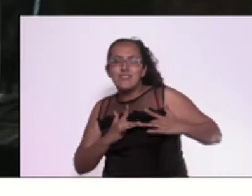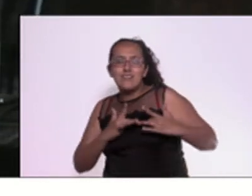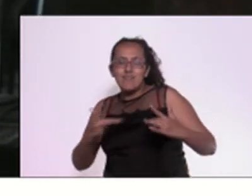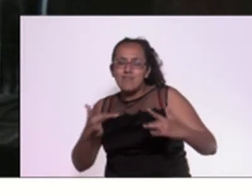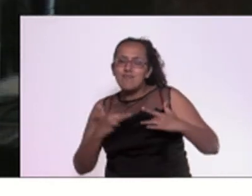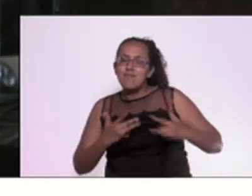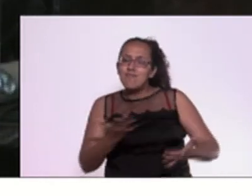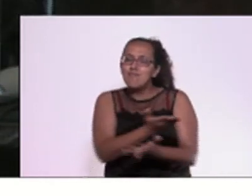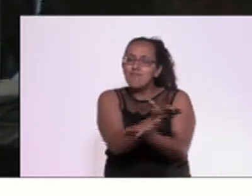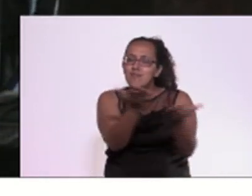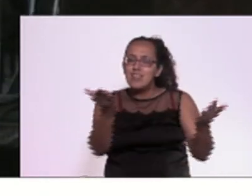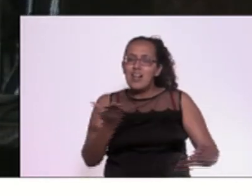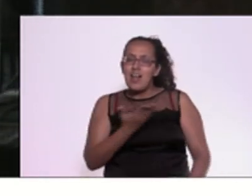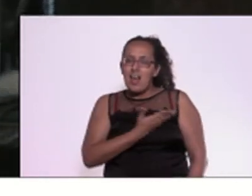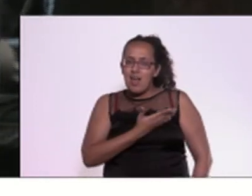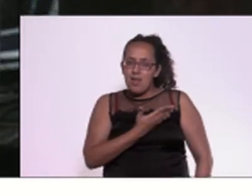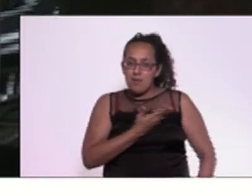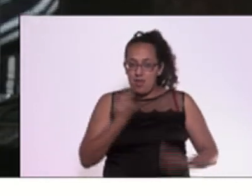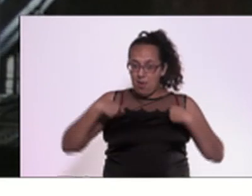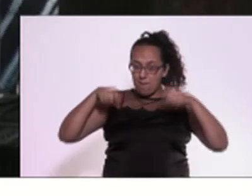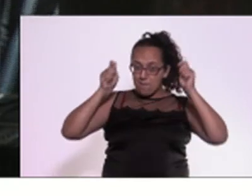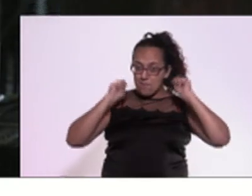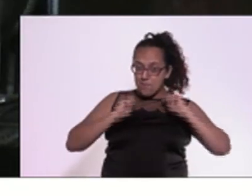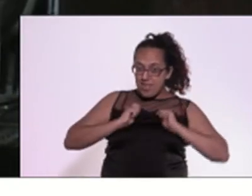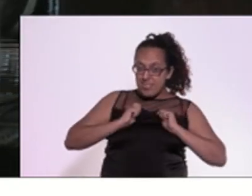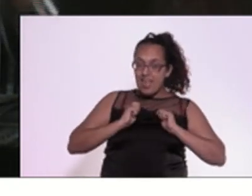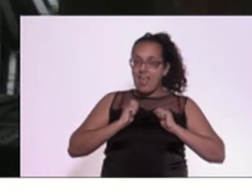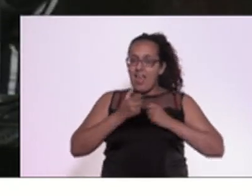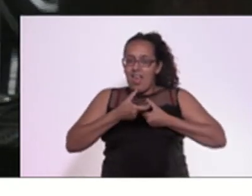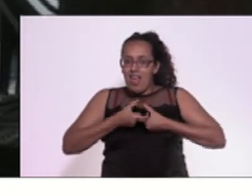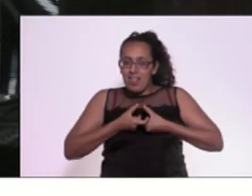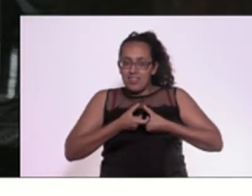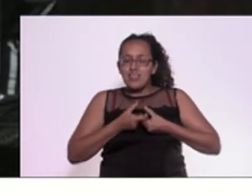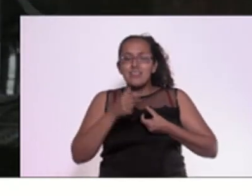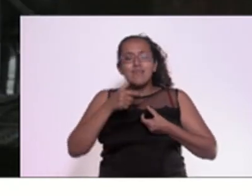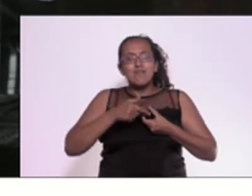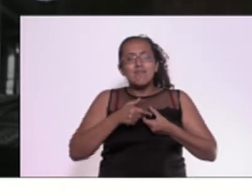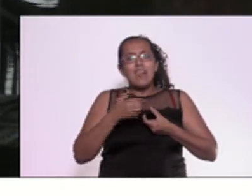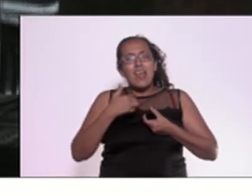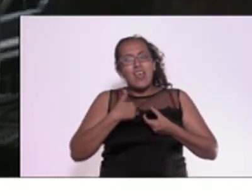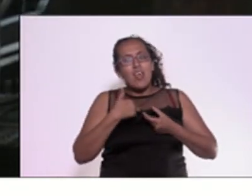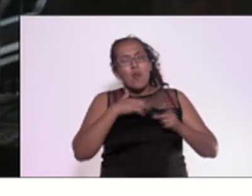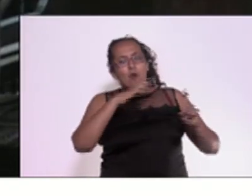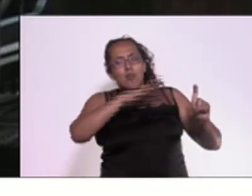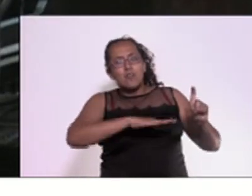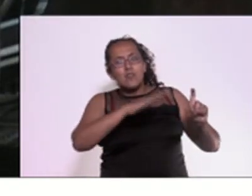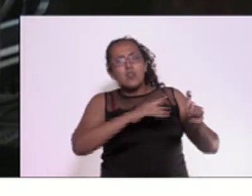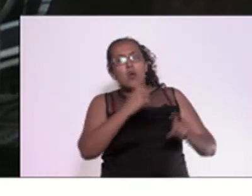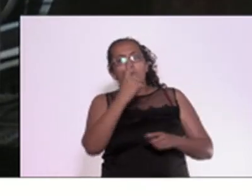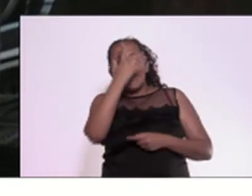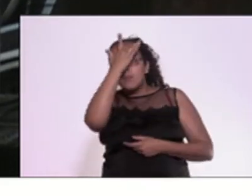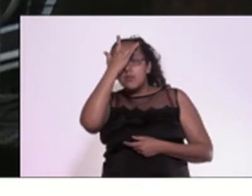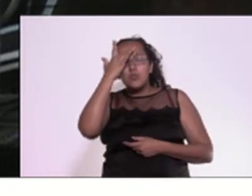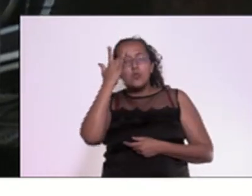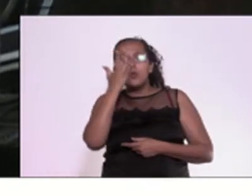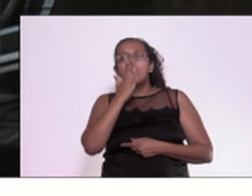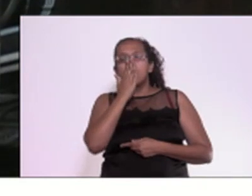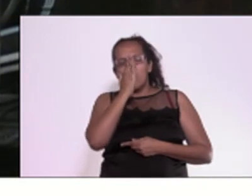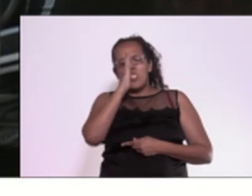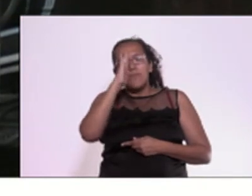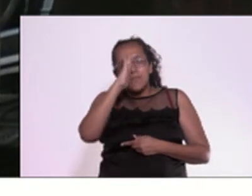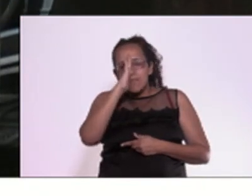que ficava na sua calçada. Eram sempre 3, 4, até 5 que em algum ponto se cruzavam.